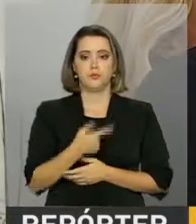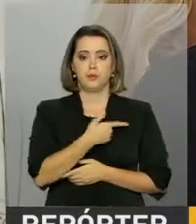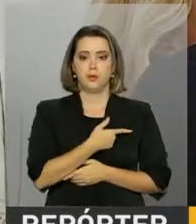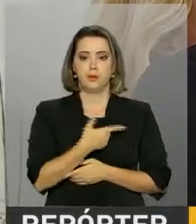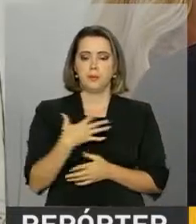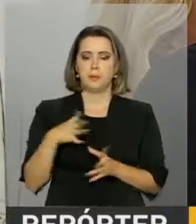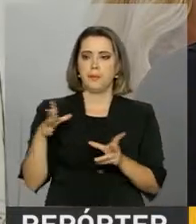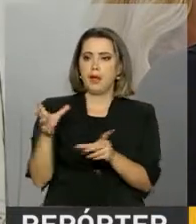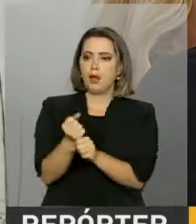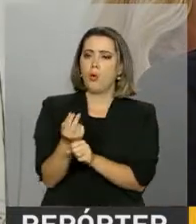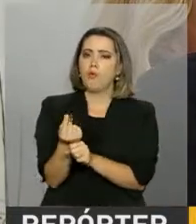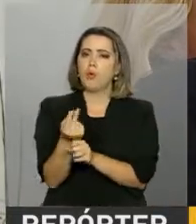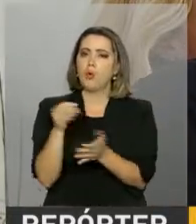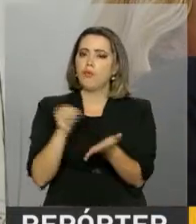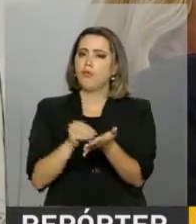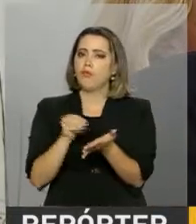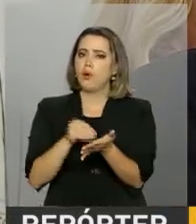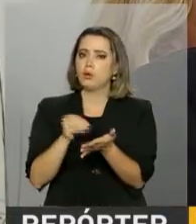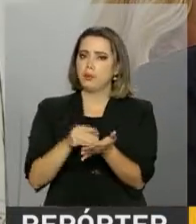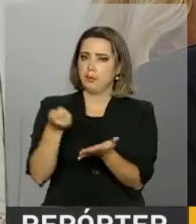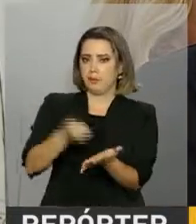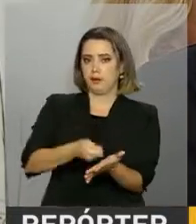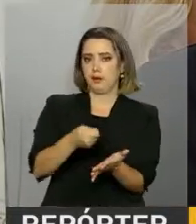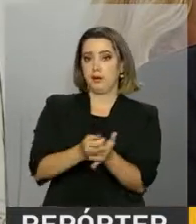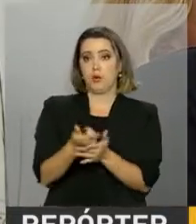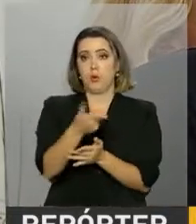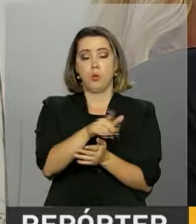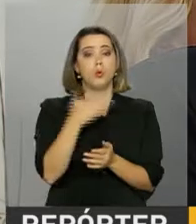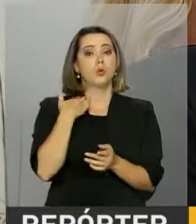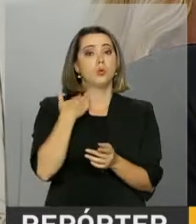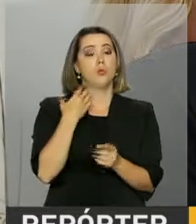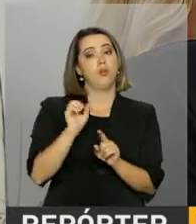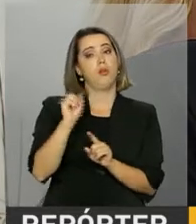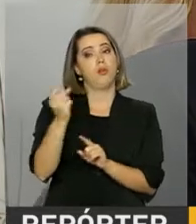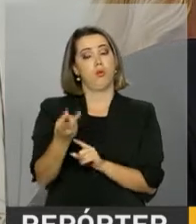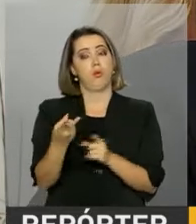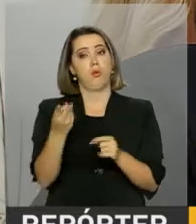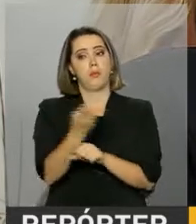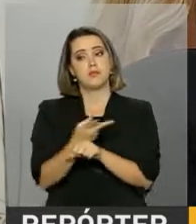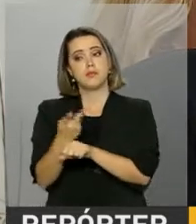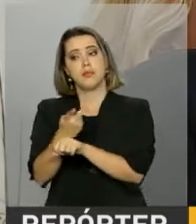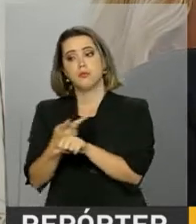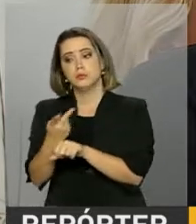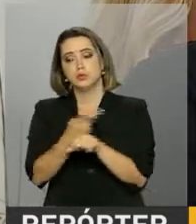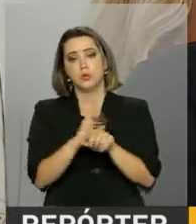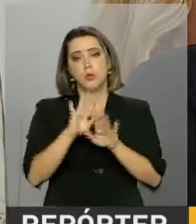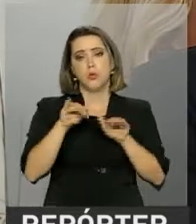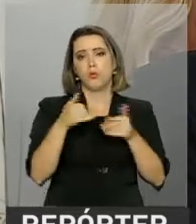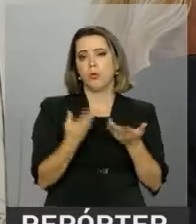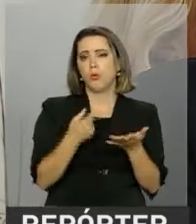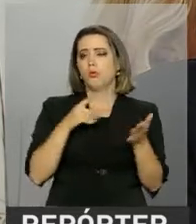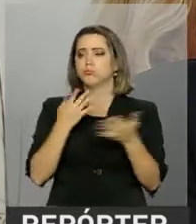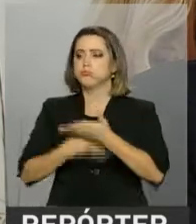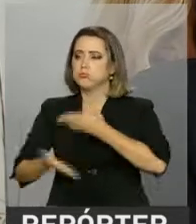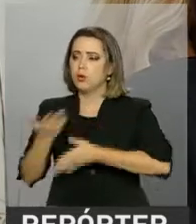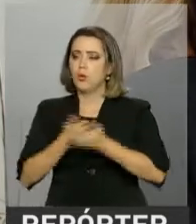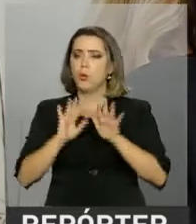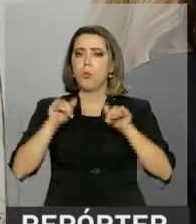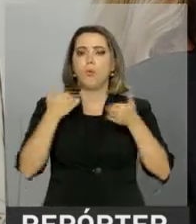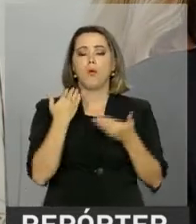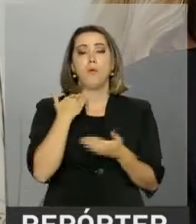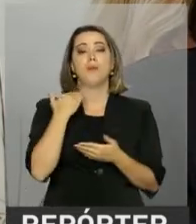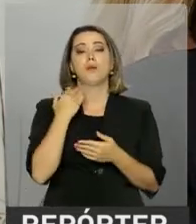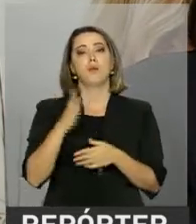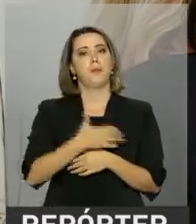de origem procura um outro banco ou uma financeira ela vai fazer a pesquisa de mercado para ele saber qual bank banco que